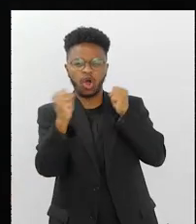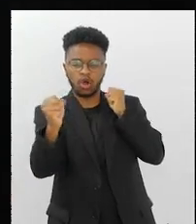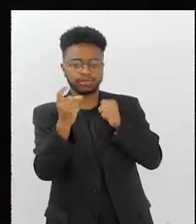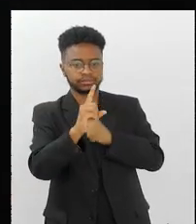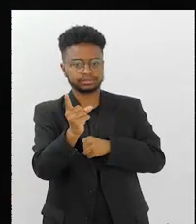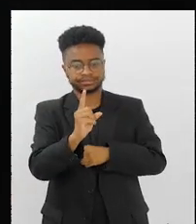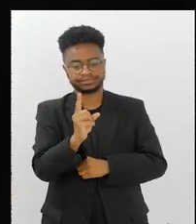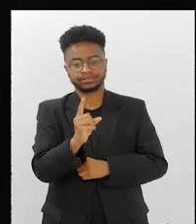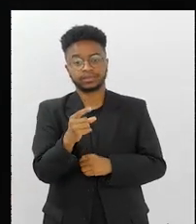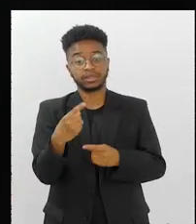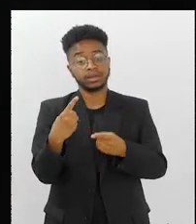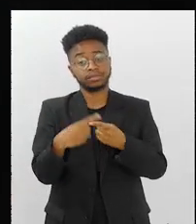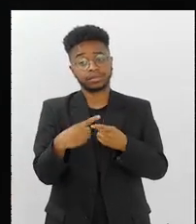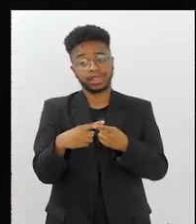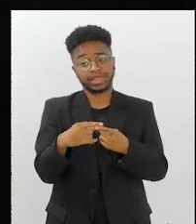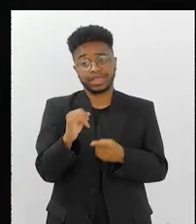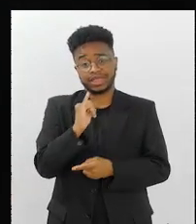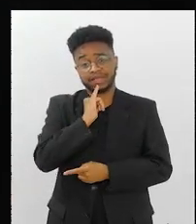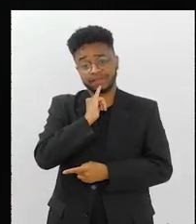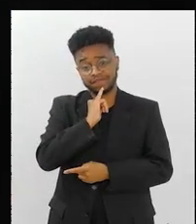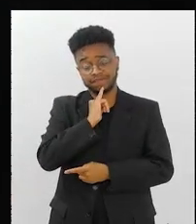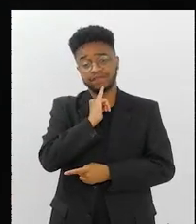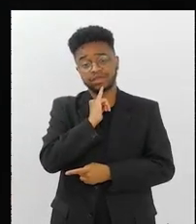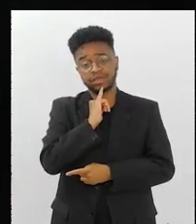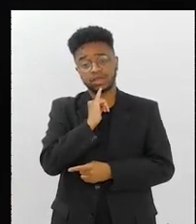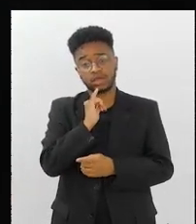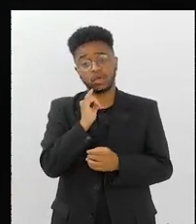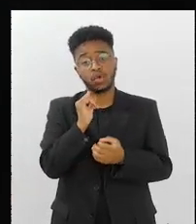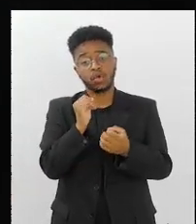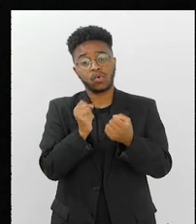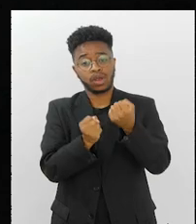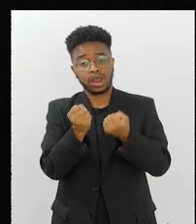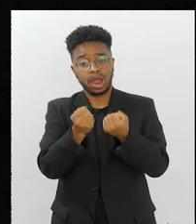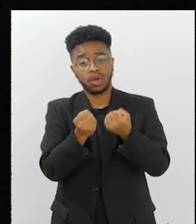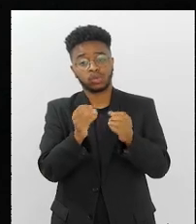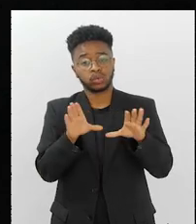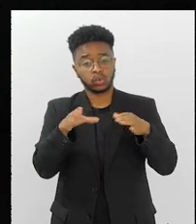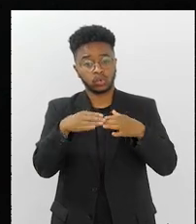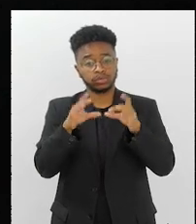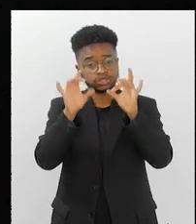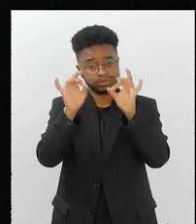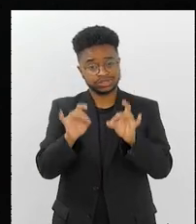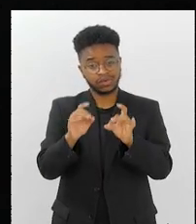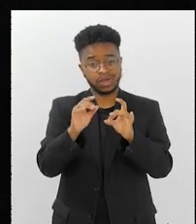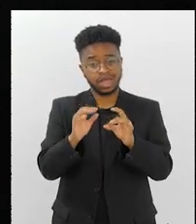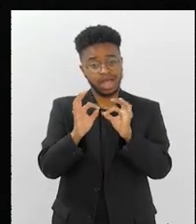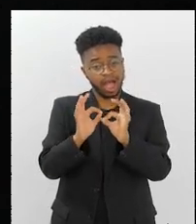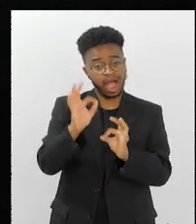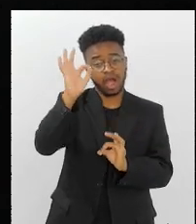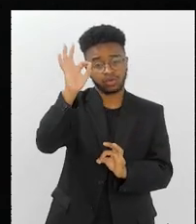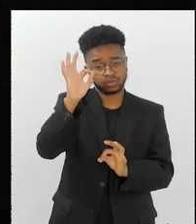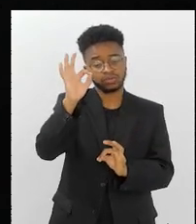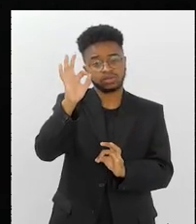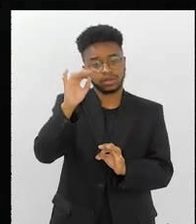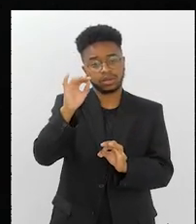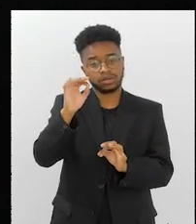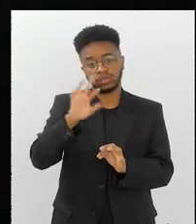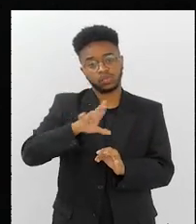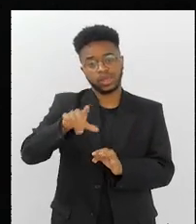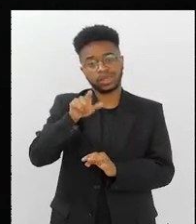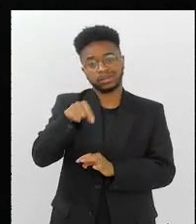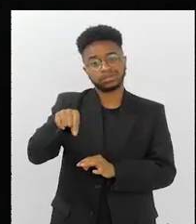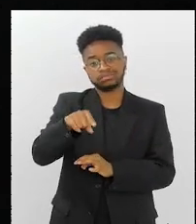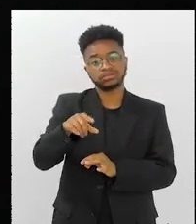enormes eh infelizmente os meus dois últimos carros no grupo especial foram altos e grandes não por opção própria